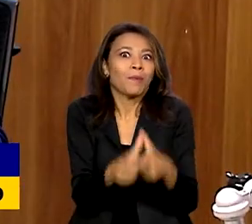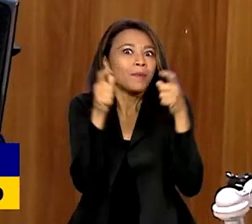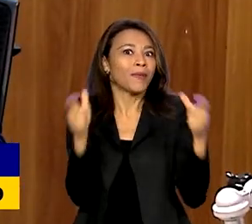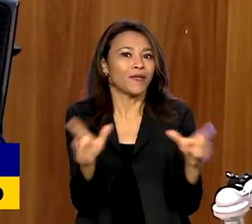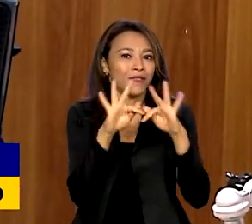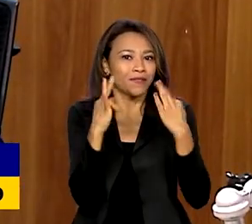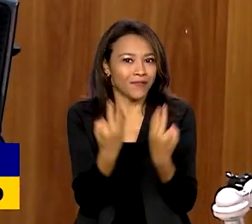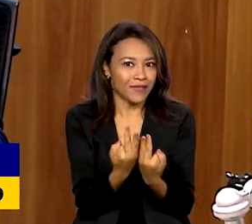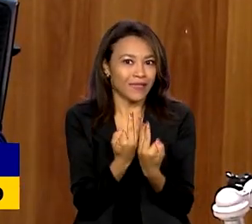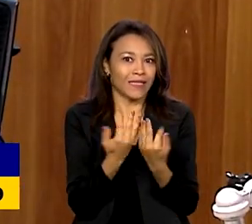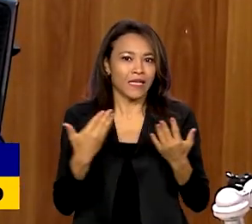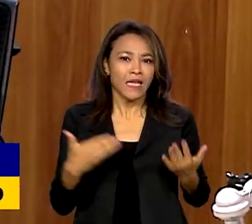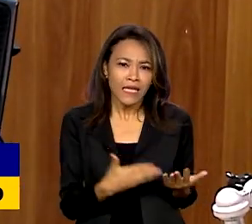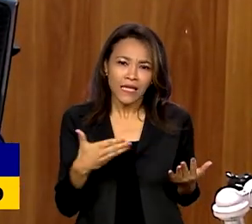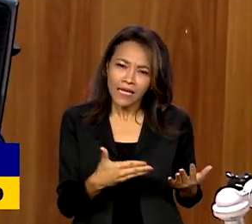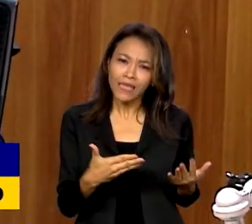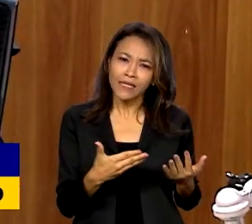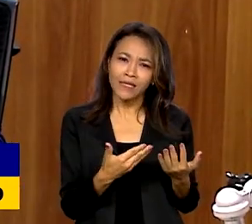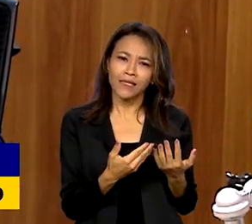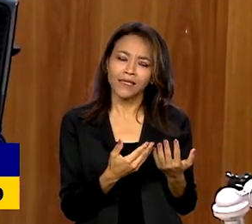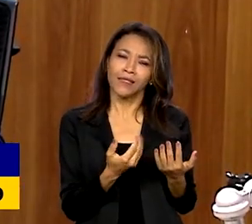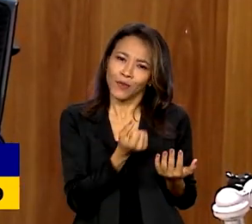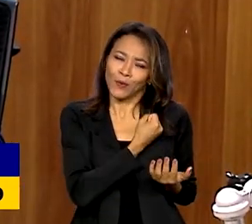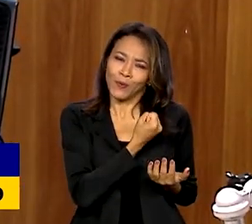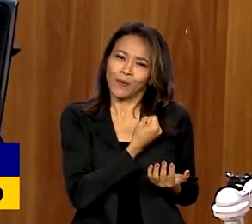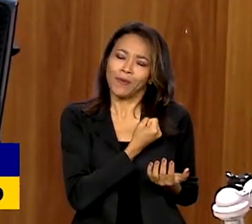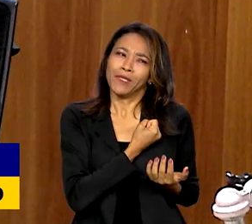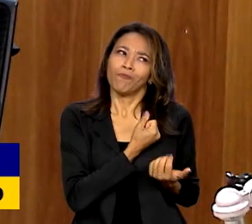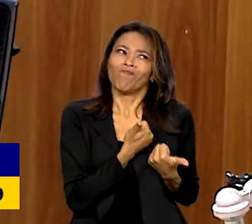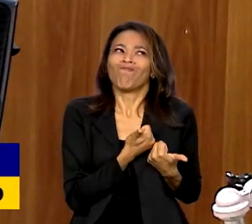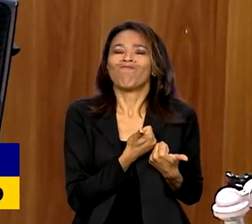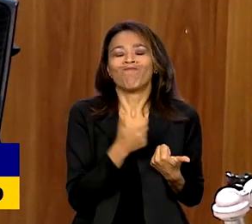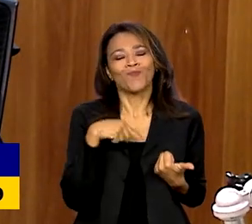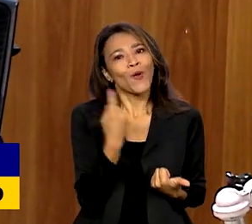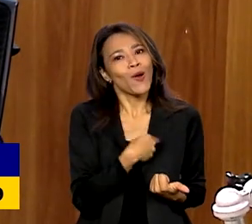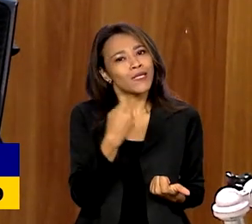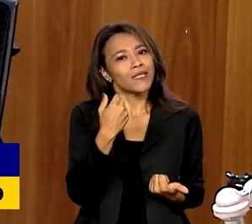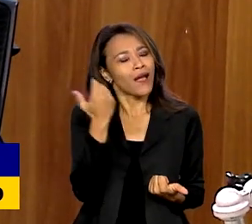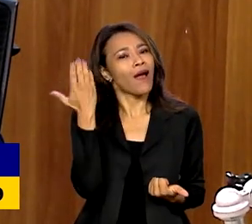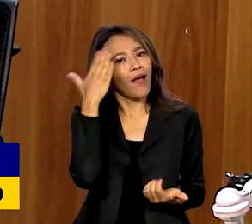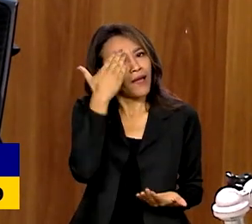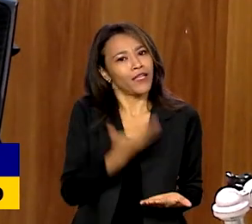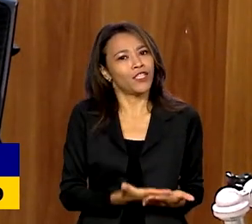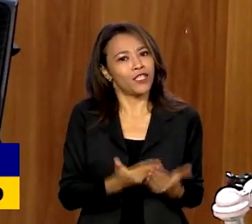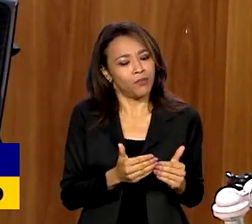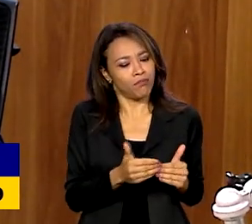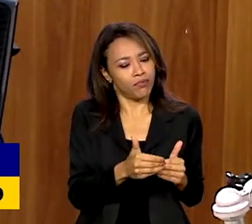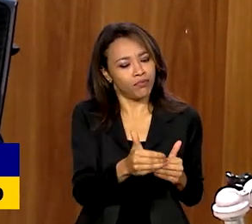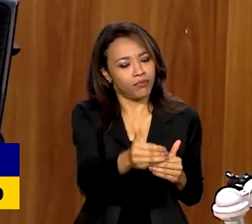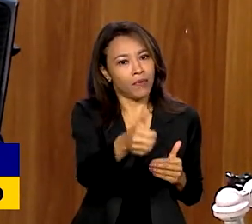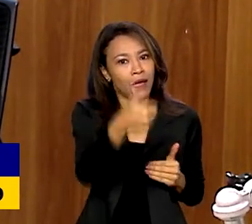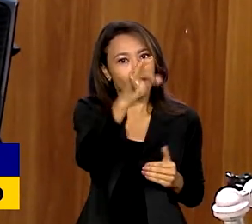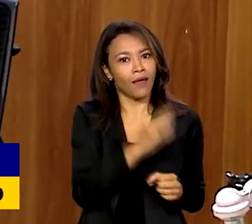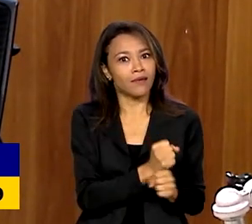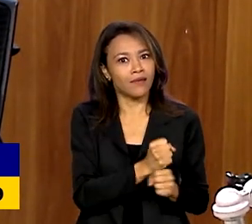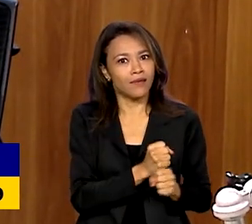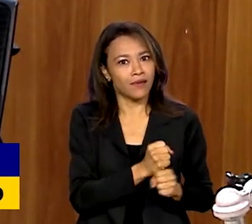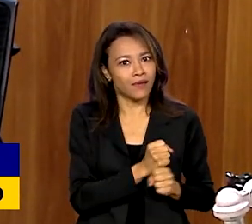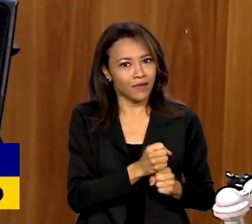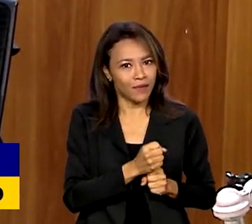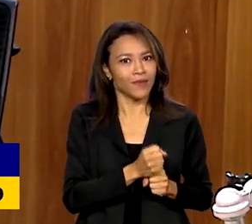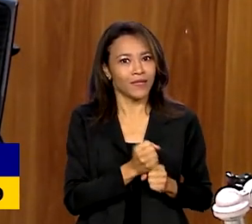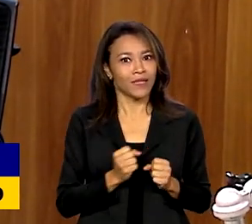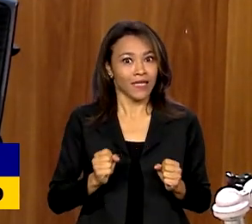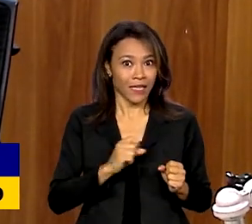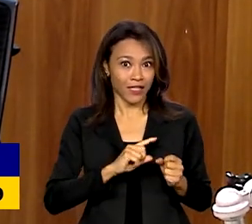vamos dizer assim é bem tranquila bem Modesto a gente acredita que nos próximos 10 anos nós vamos aí só com essas mexidas que foram feitas